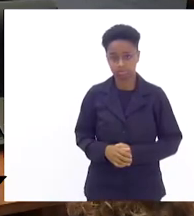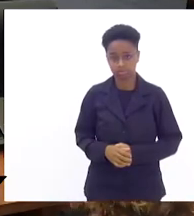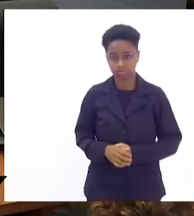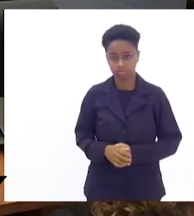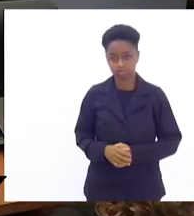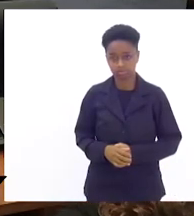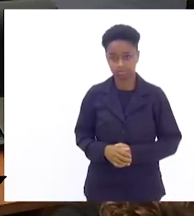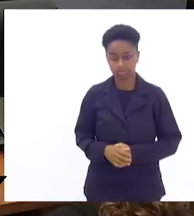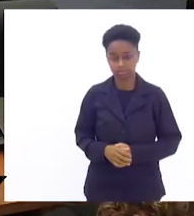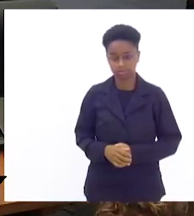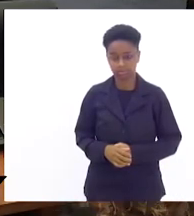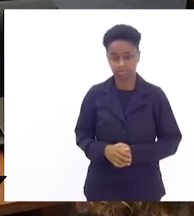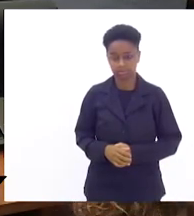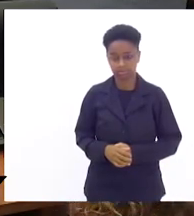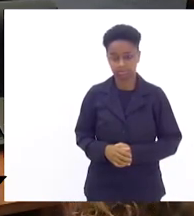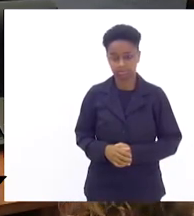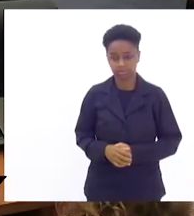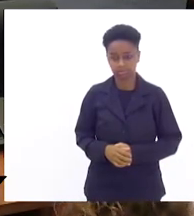para você entender,